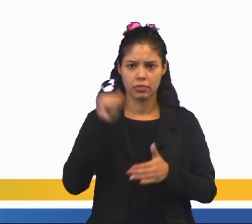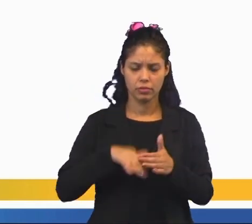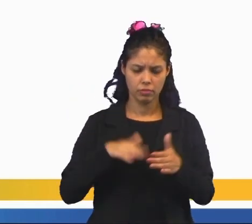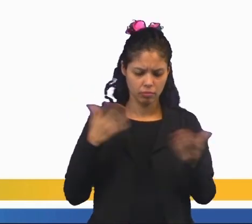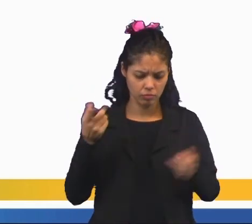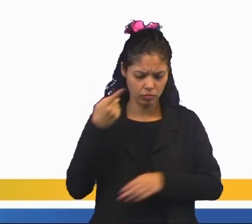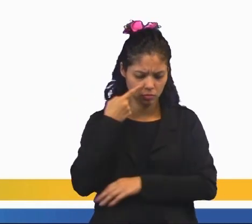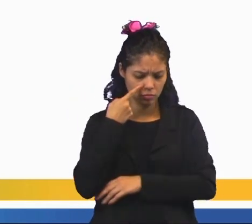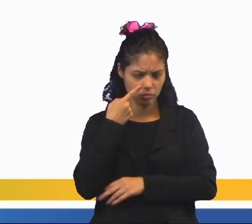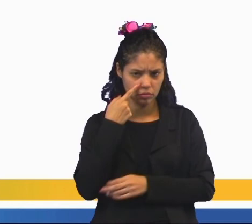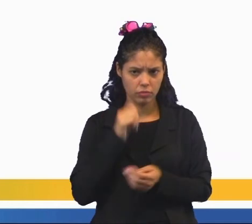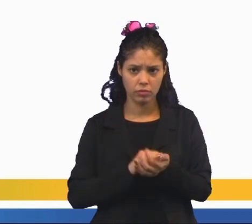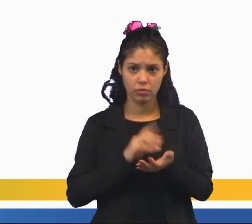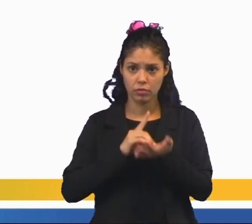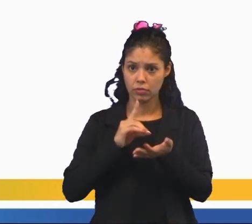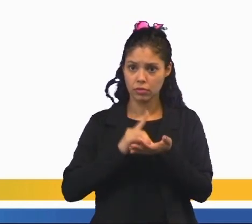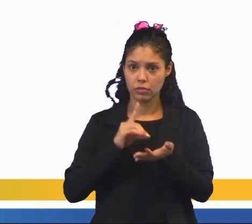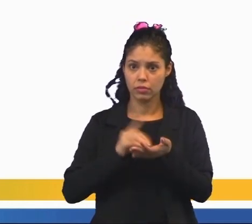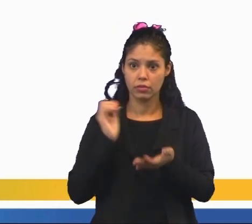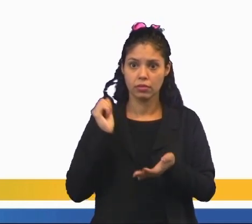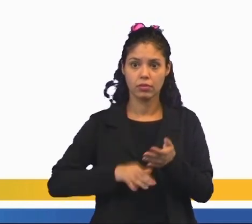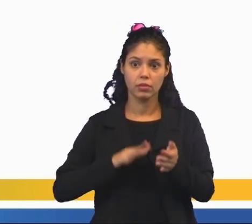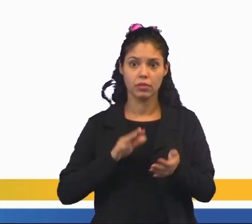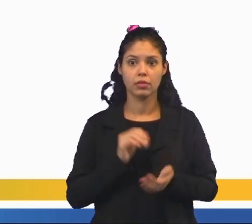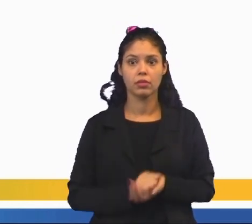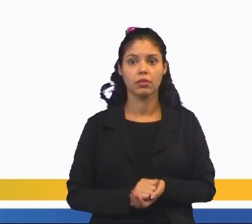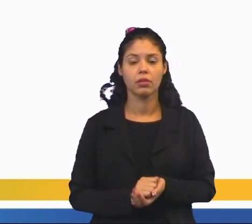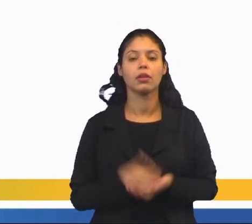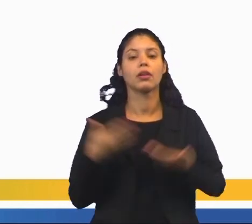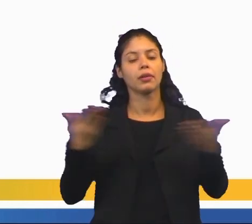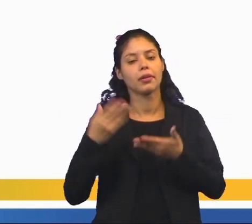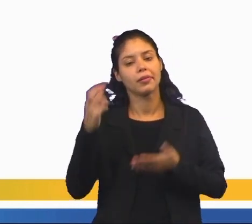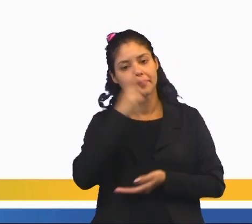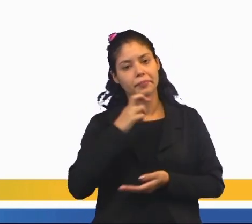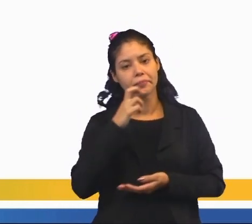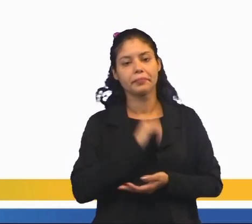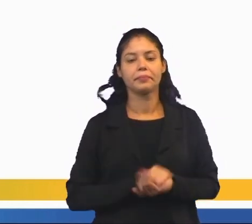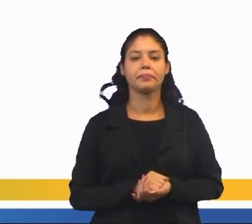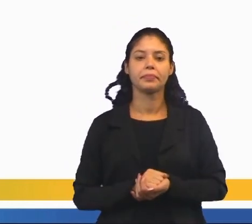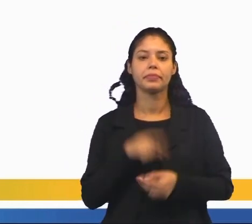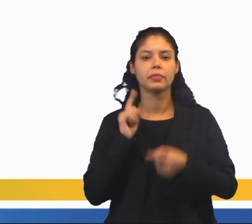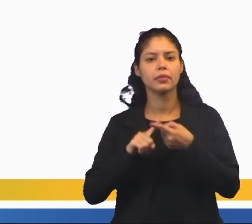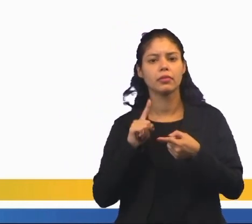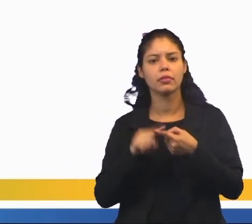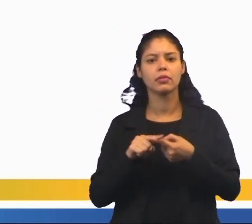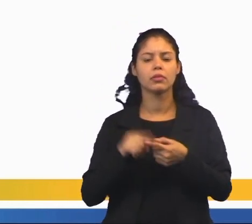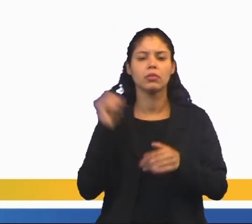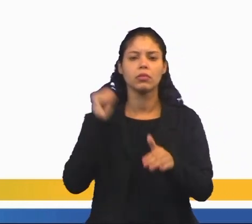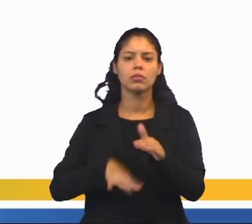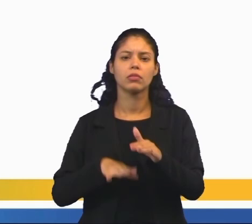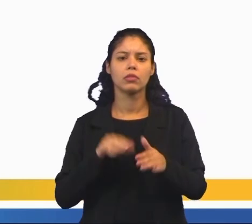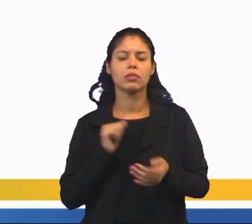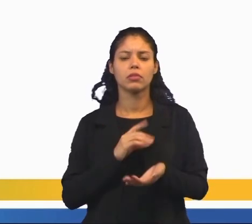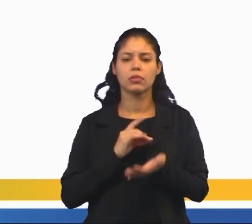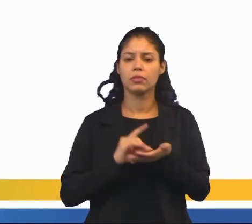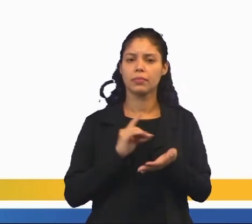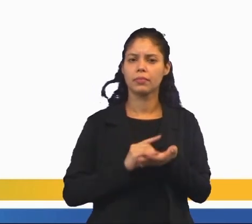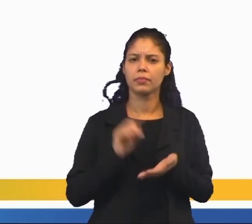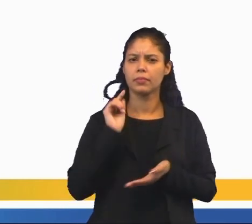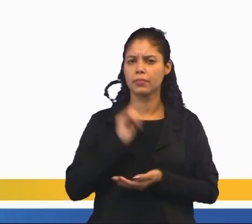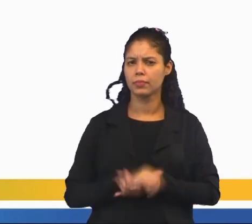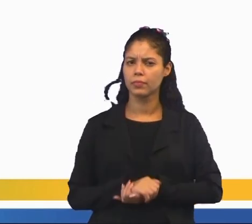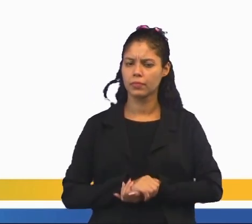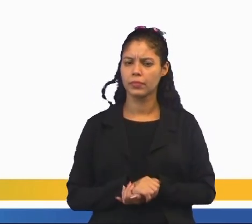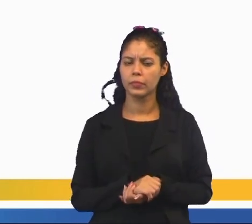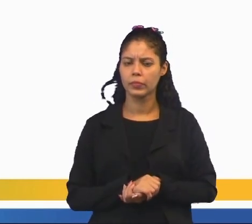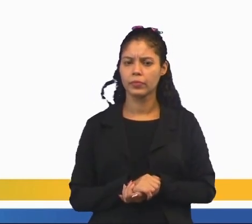lixeira? Parece o dicionário, né, que ela jogou lá. Agora vamos analisar as questões. Por que Mafalda jogou o